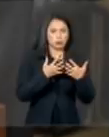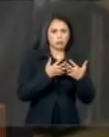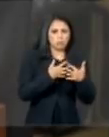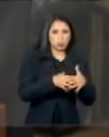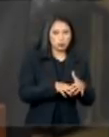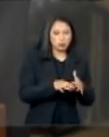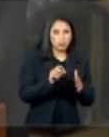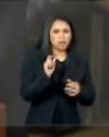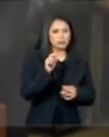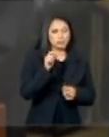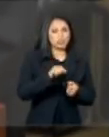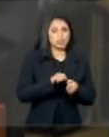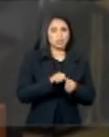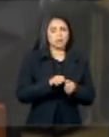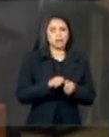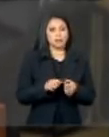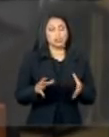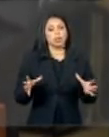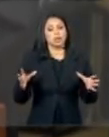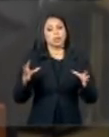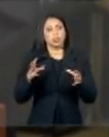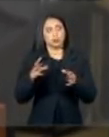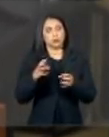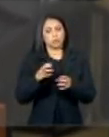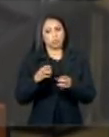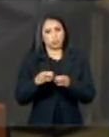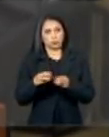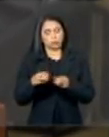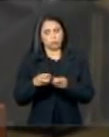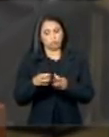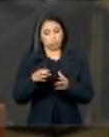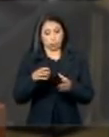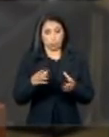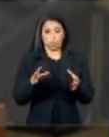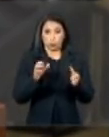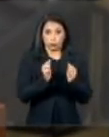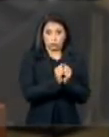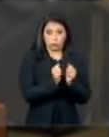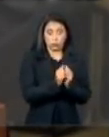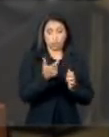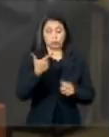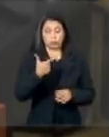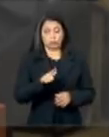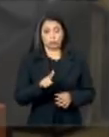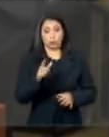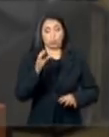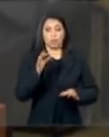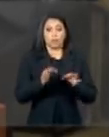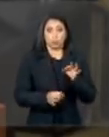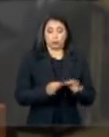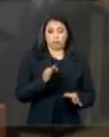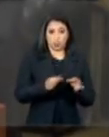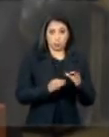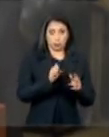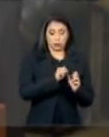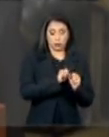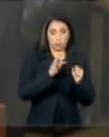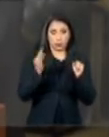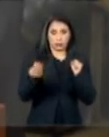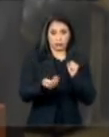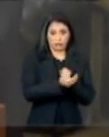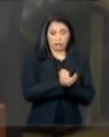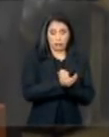praticado em conjunto inclusive no caso deste tribunal e da presidência da república com